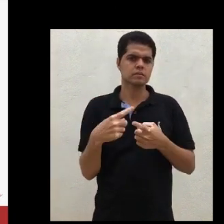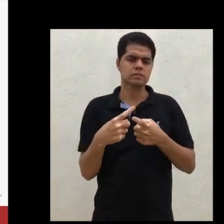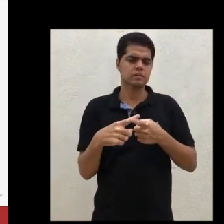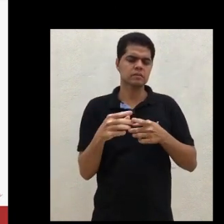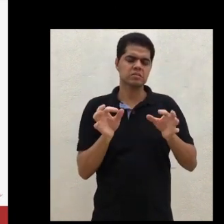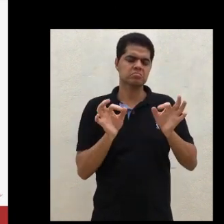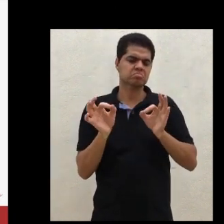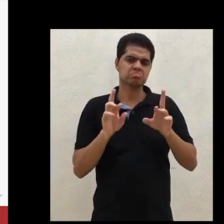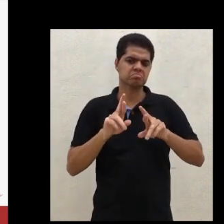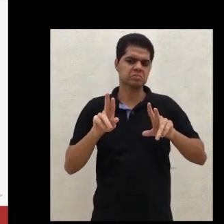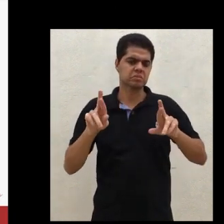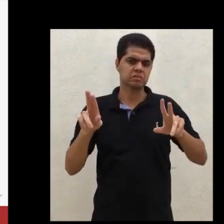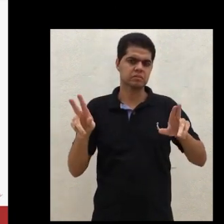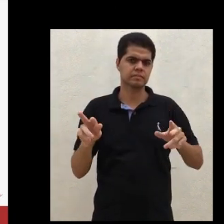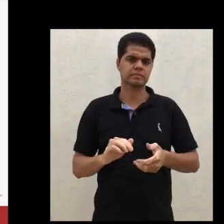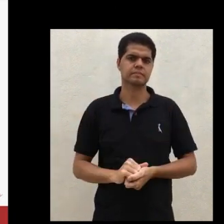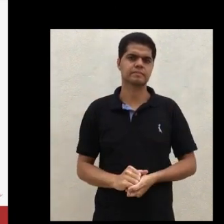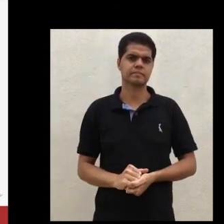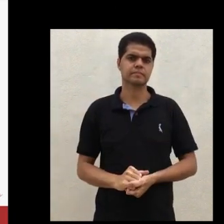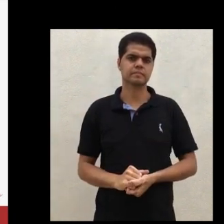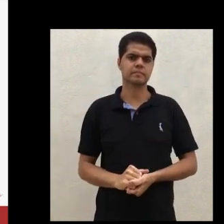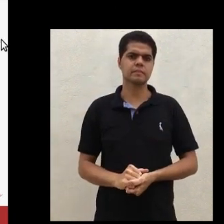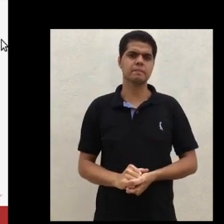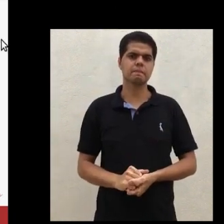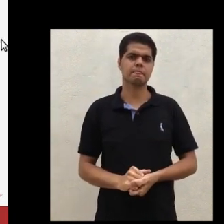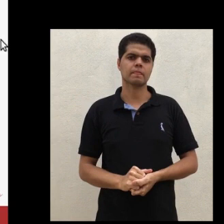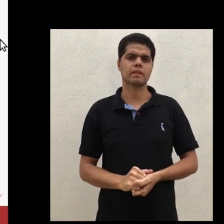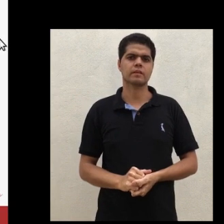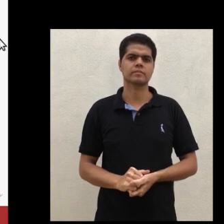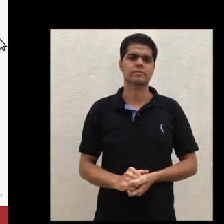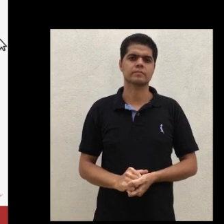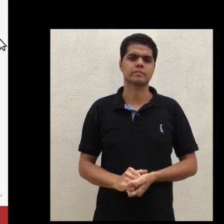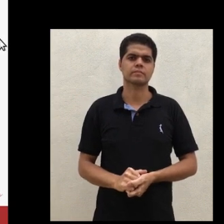de areia porque você adicionou um grão de areia. Tá?